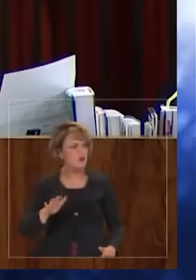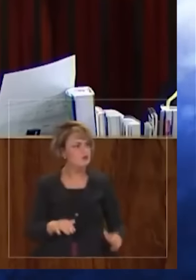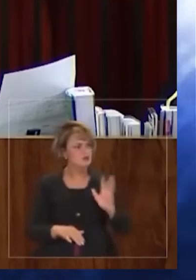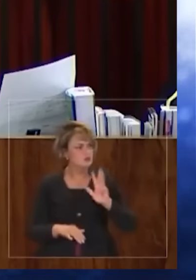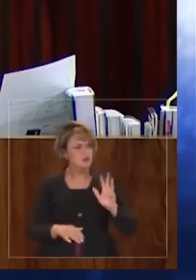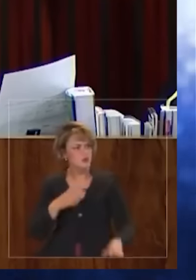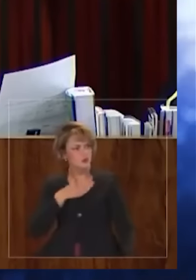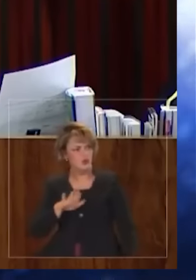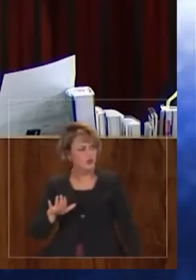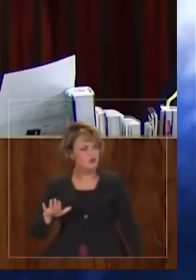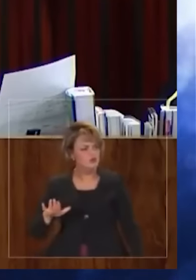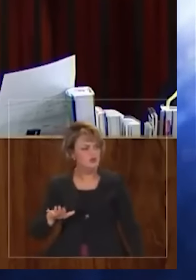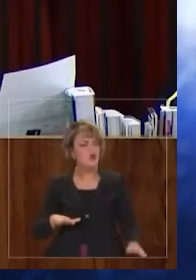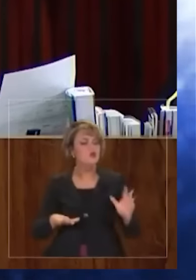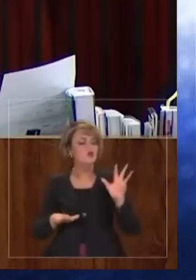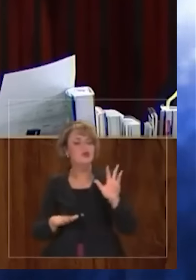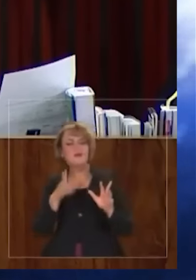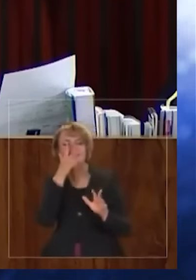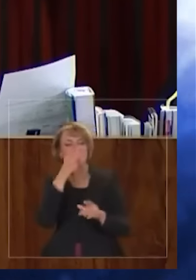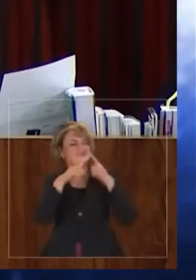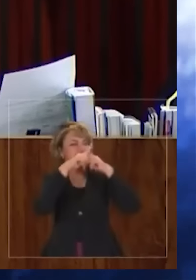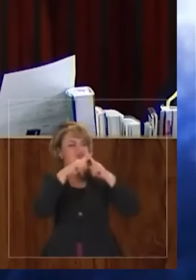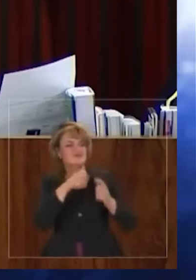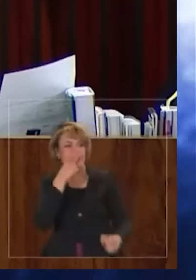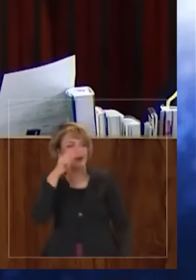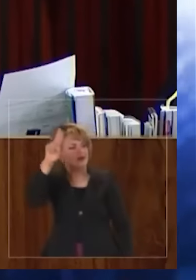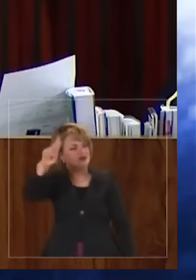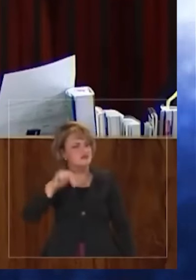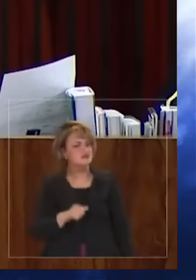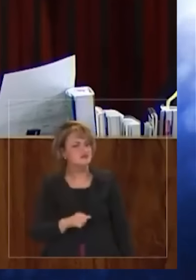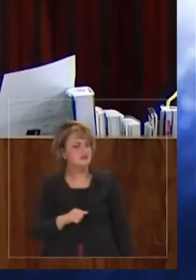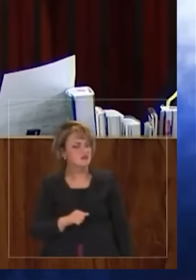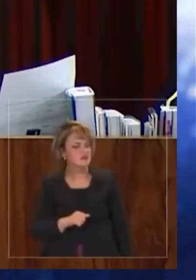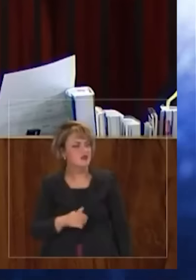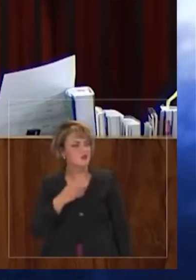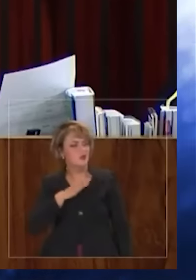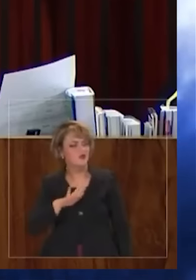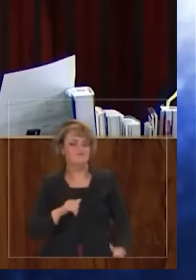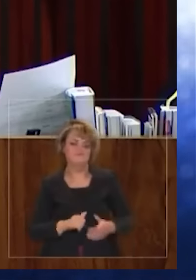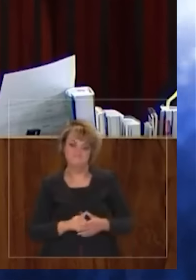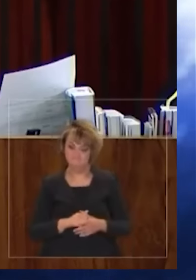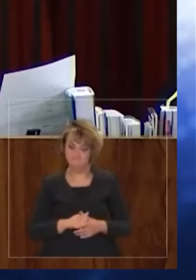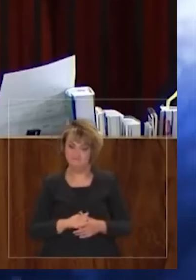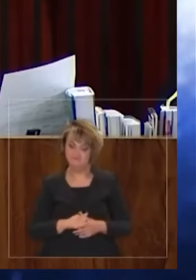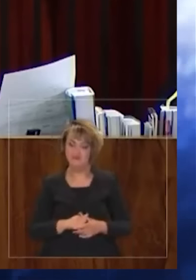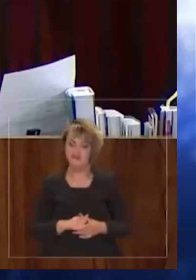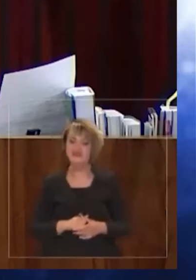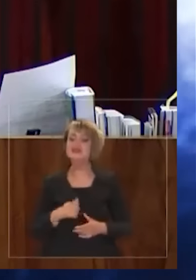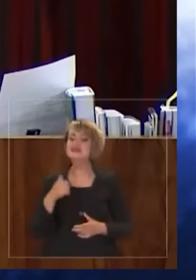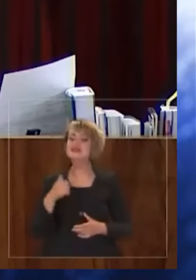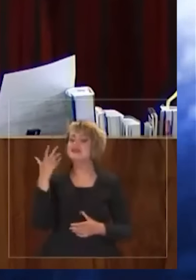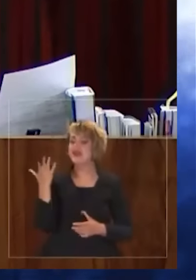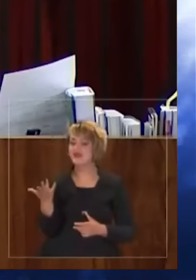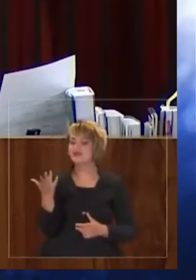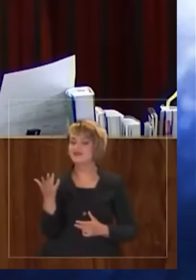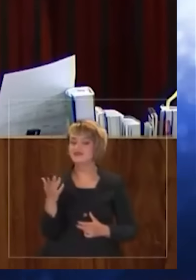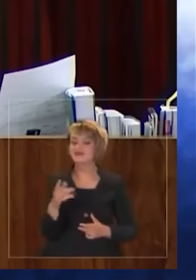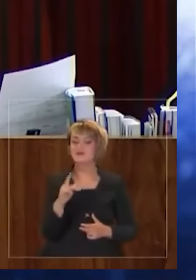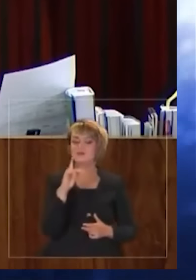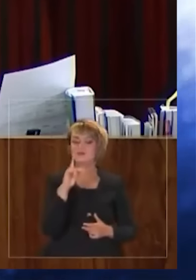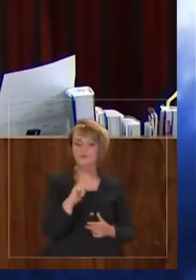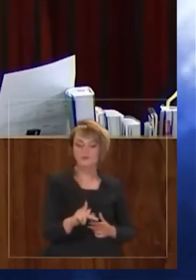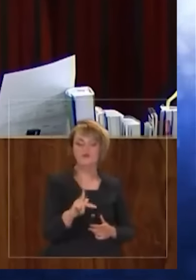Lula da Silva com as condutas nazistas isso foi salientado no parecer da Procurador Geral da